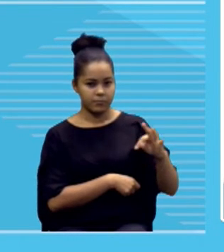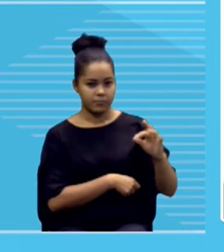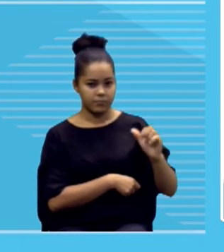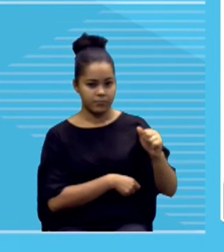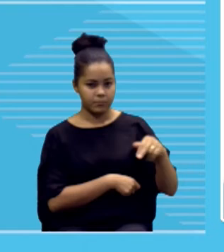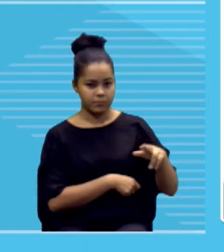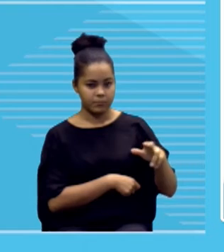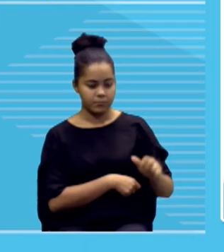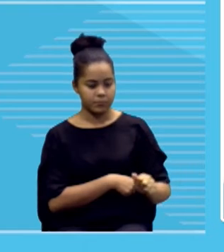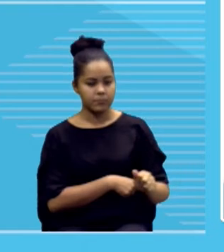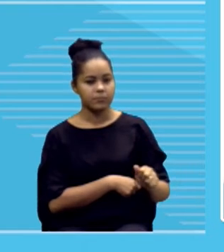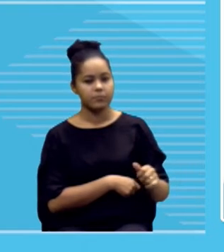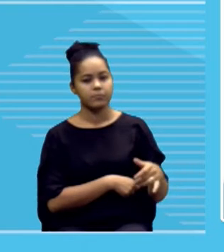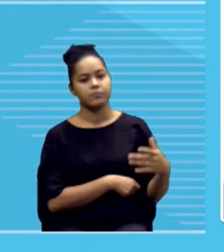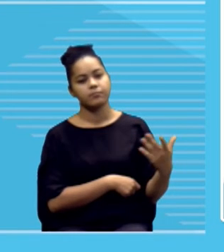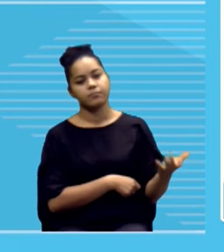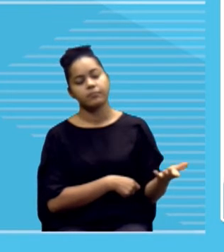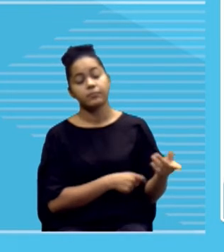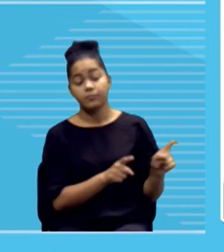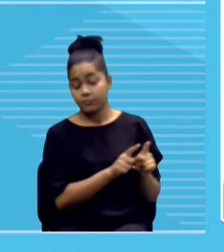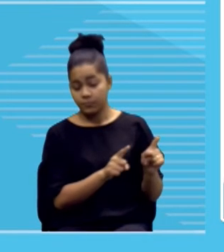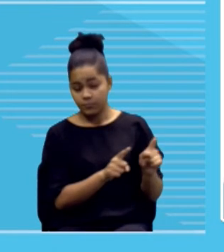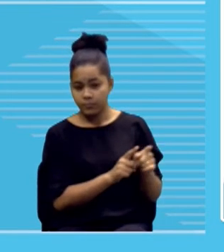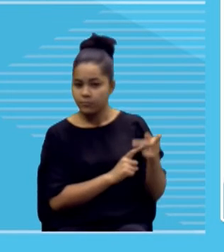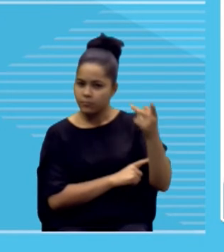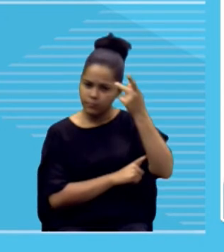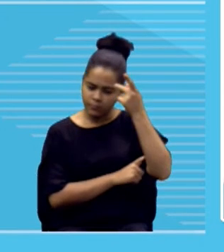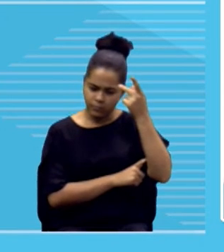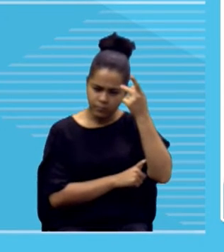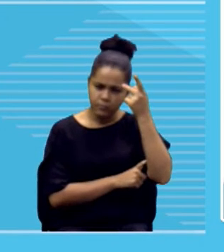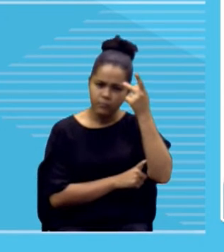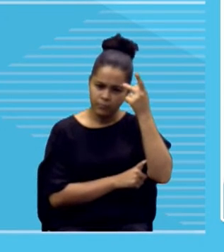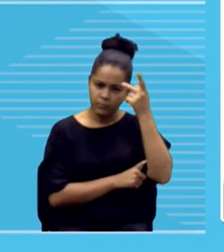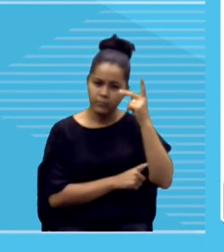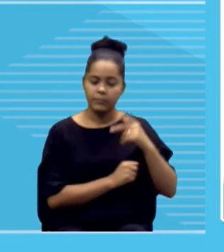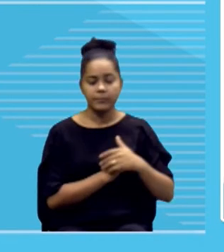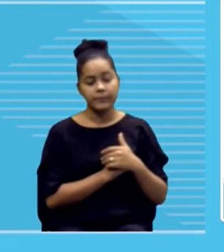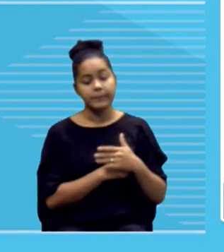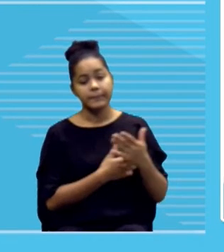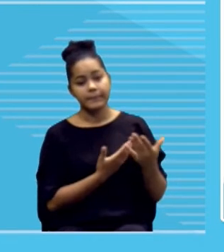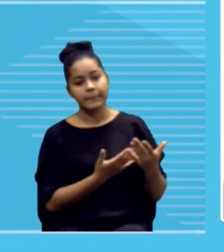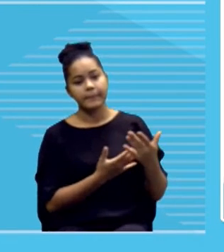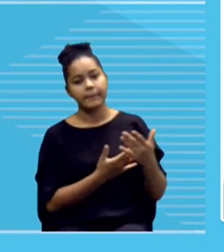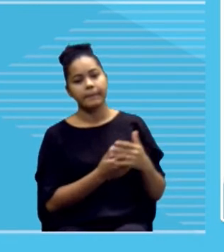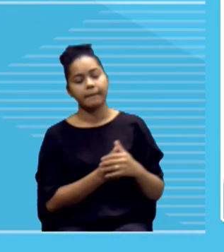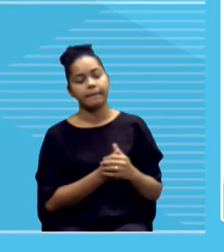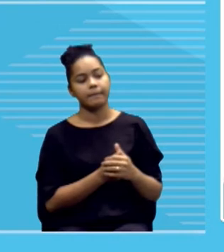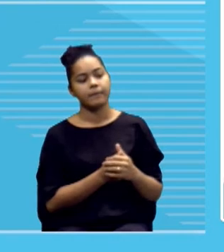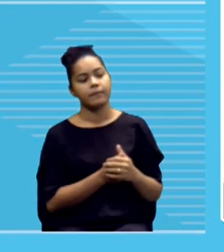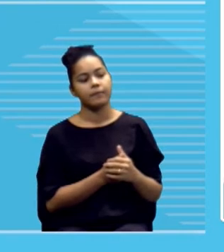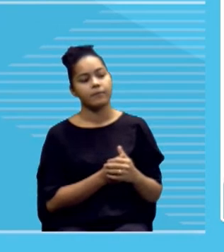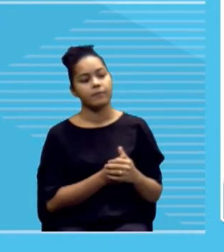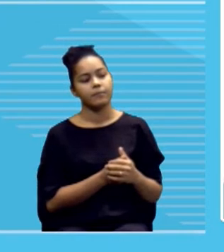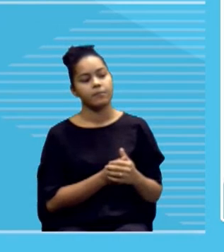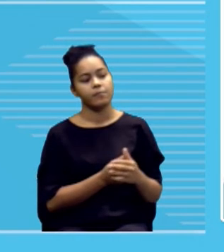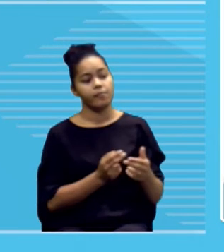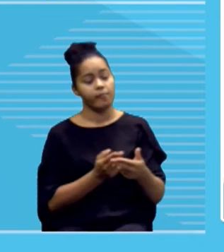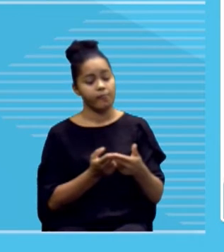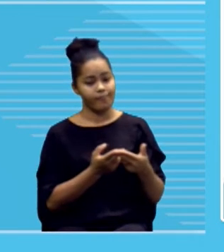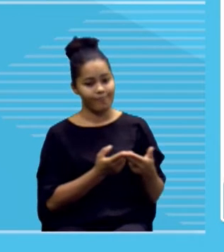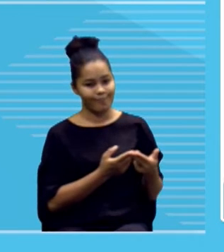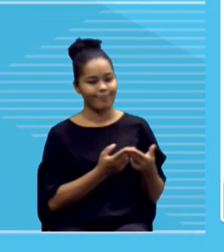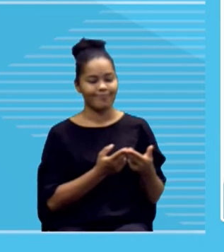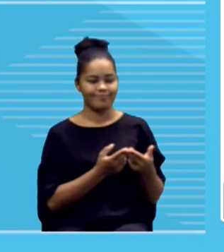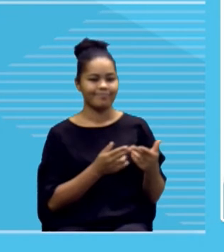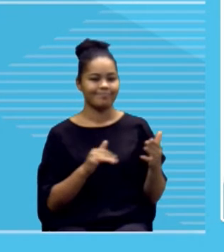ali. Então, sempre São Paulo também que tem uma produção industrial muito forte. Então, as redes industriais, eles consomem também muita